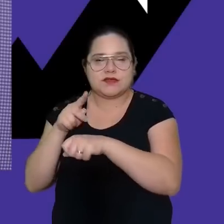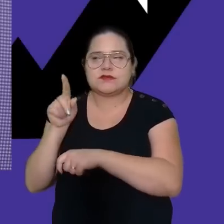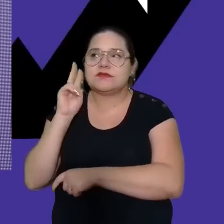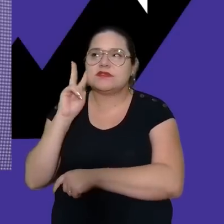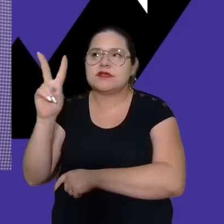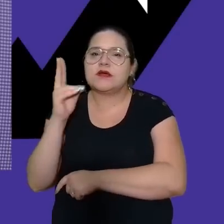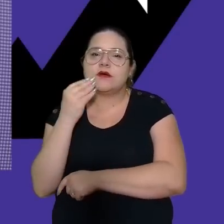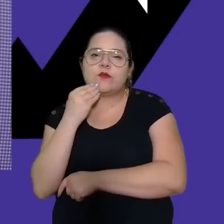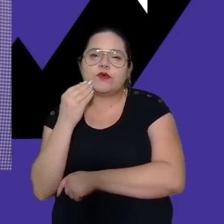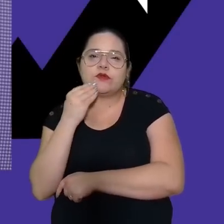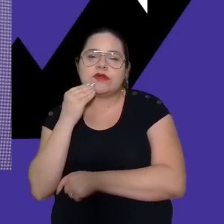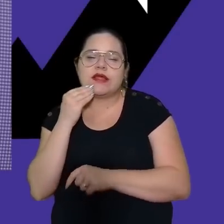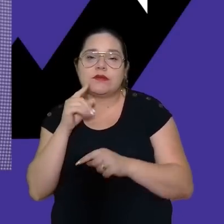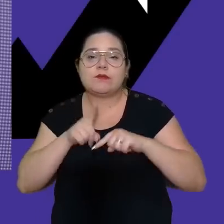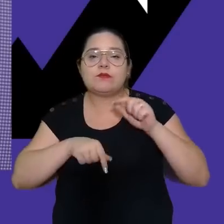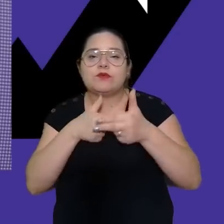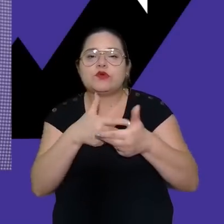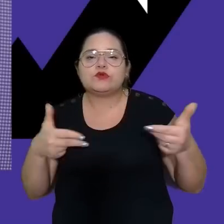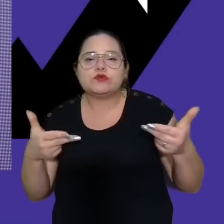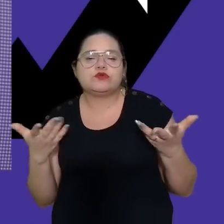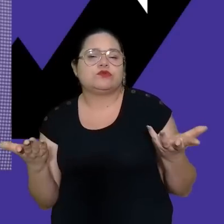termos de produtos e mercados?